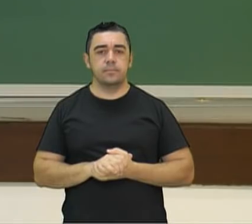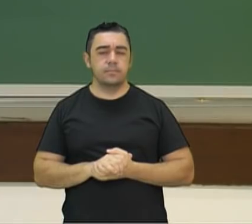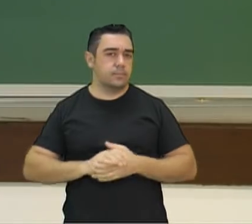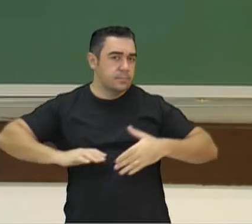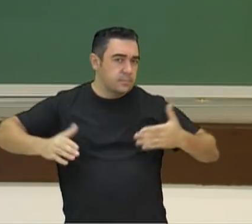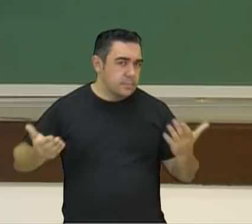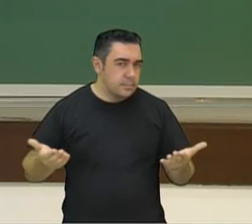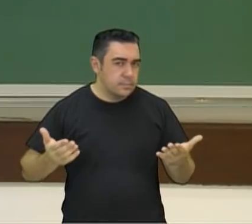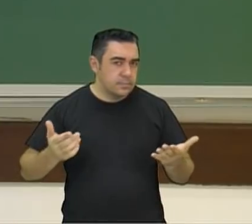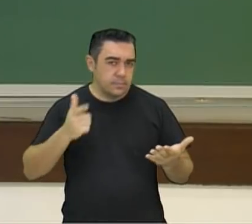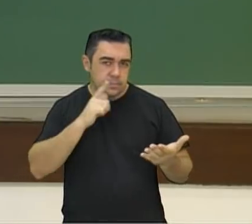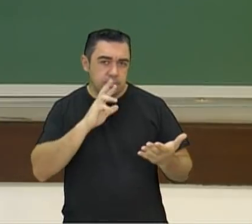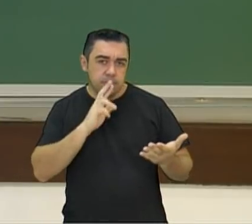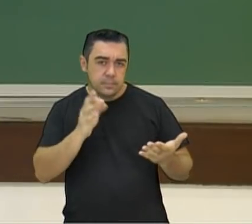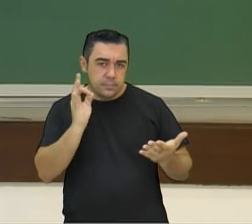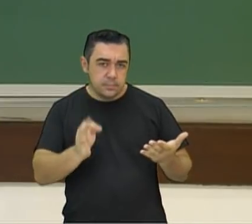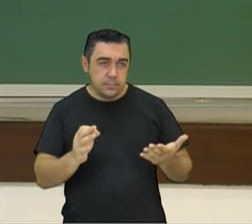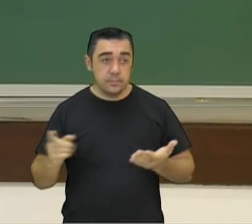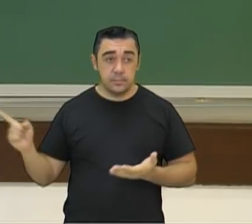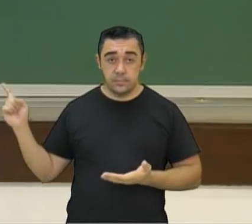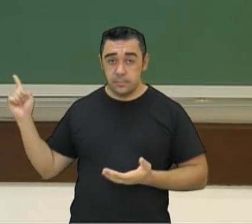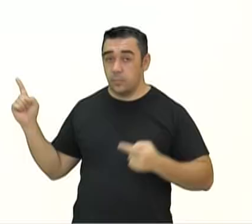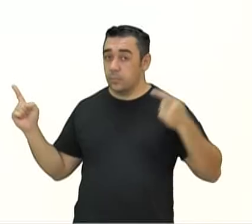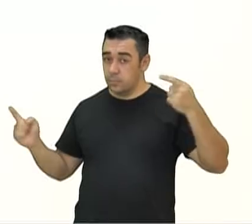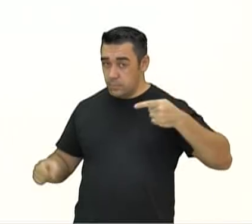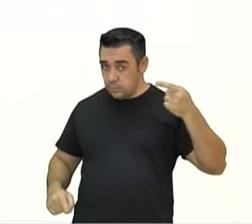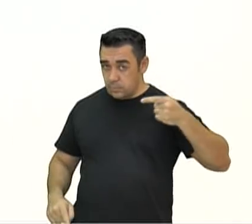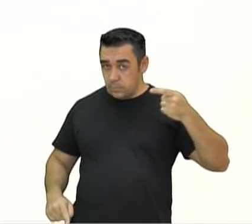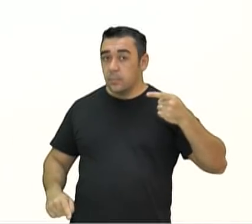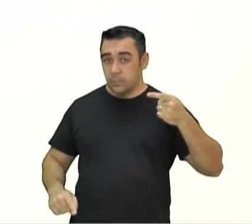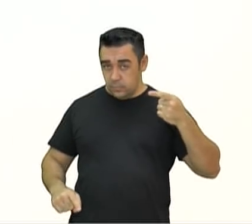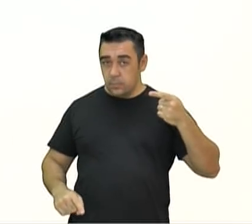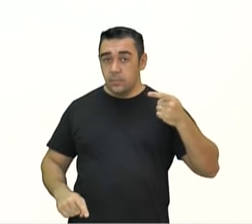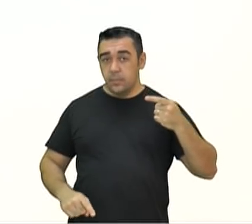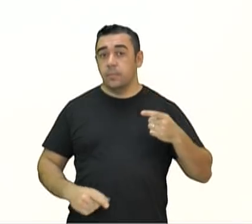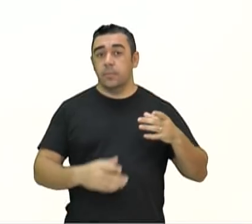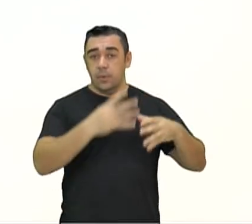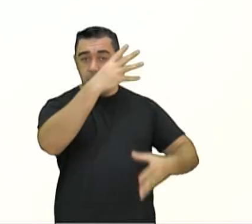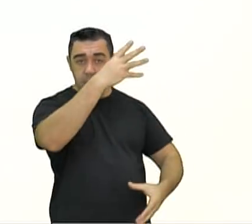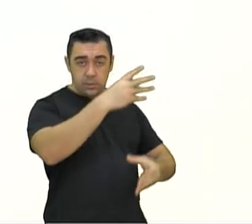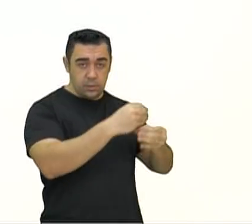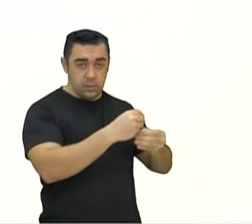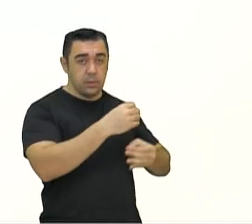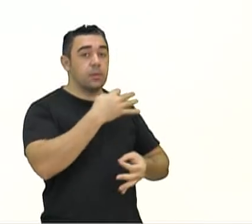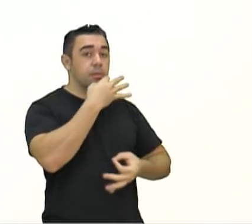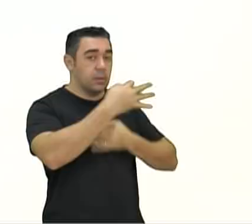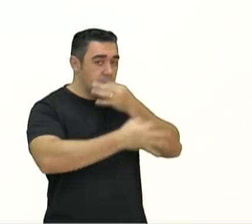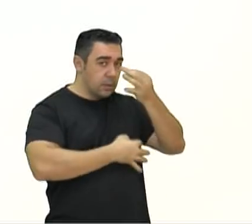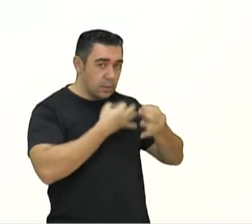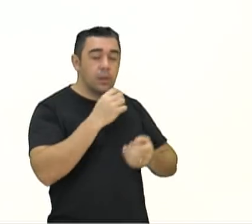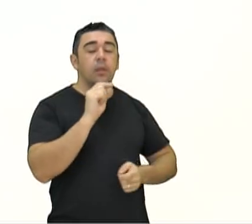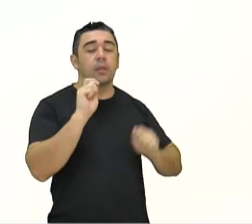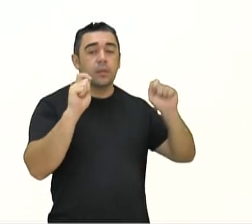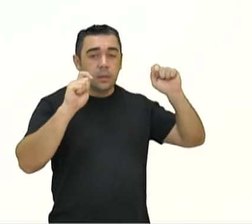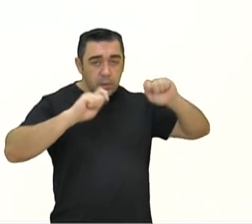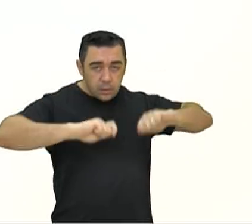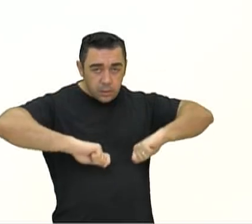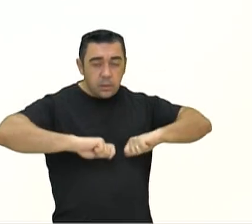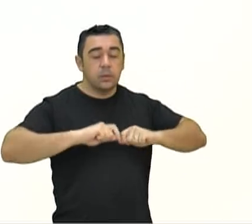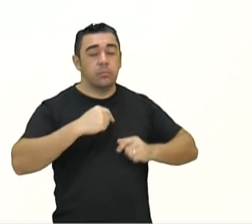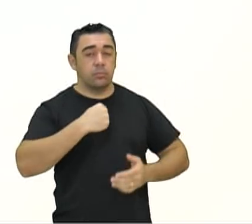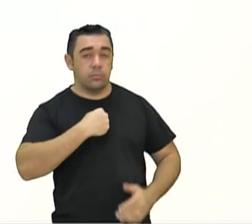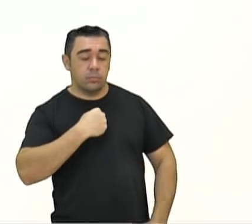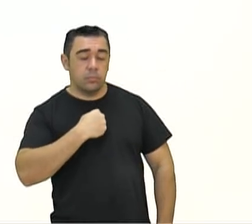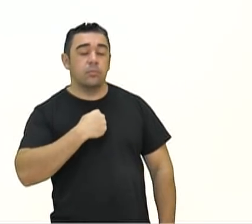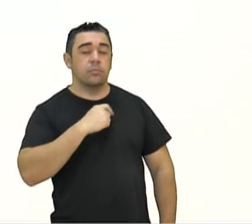Então, galera, acertou quem marcou a primeira afirmativa como resposta correta, certo? Então, o que a gente tem? Que na resenha crítica, o